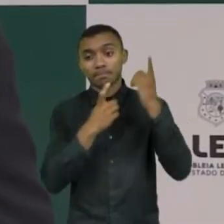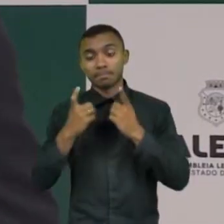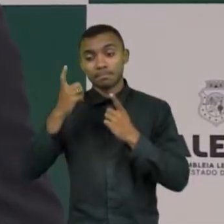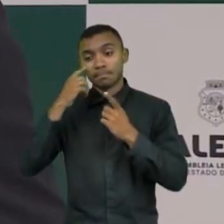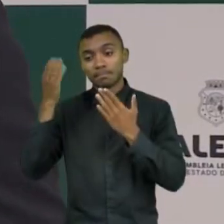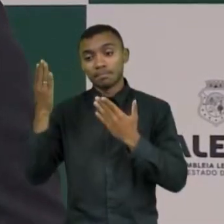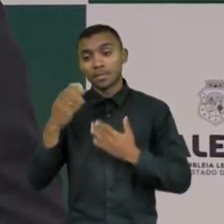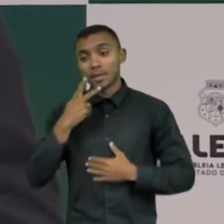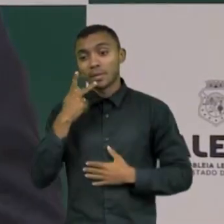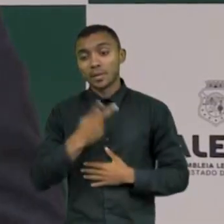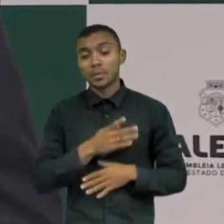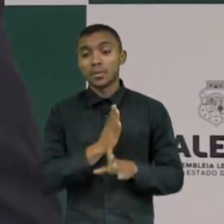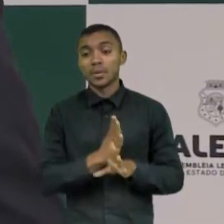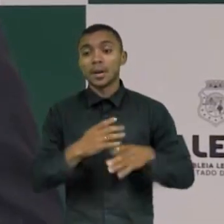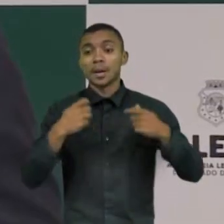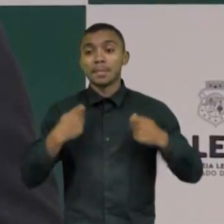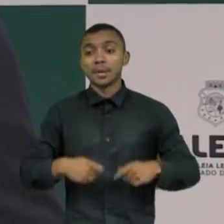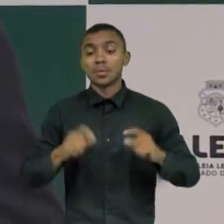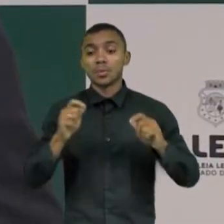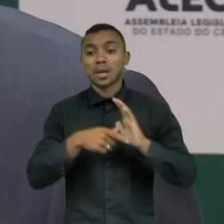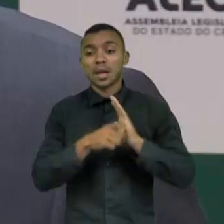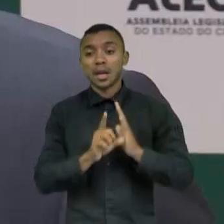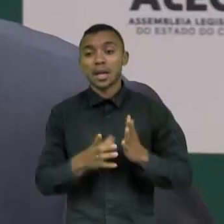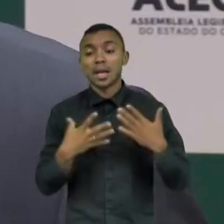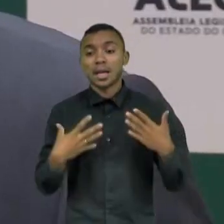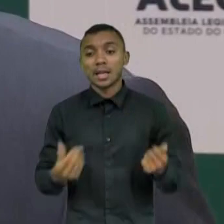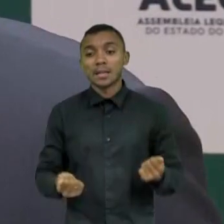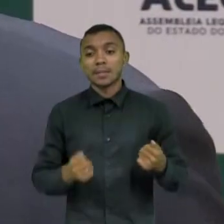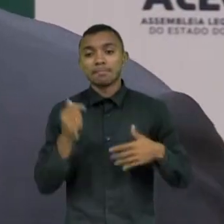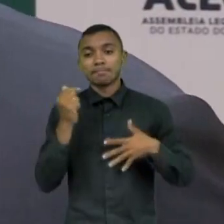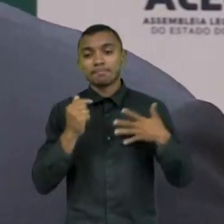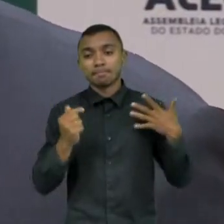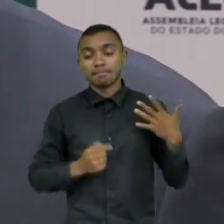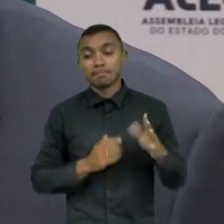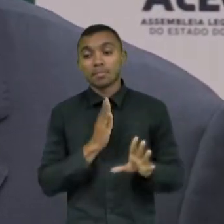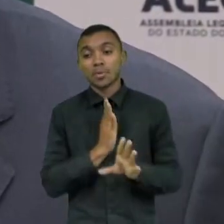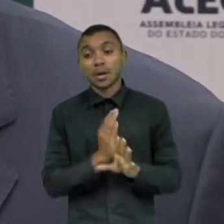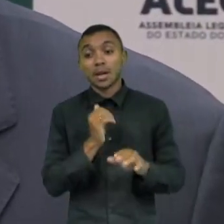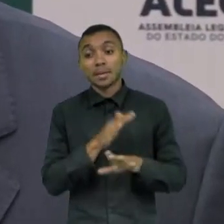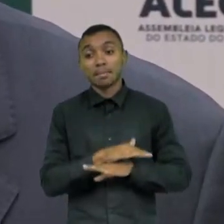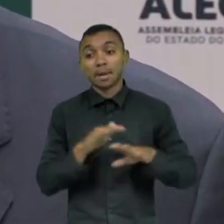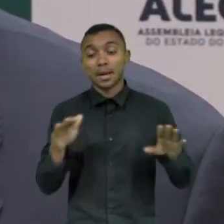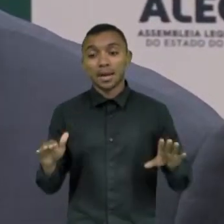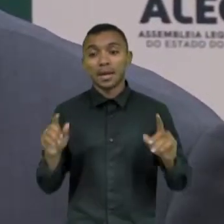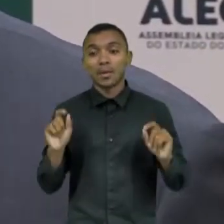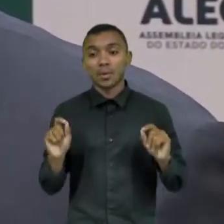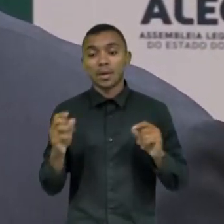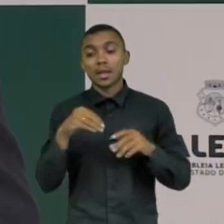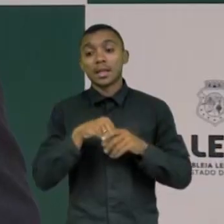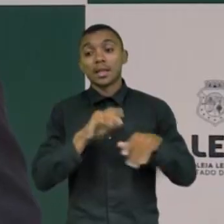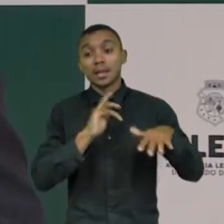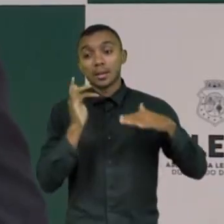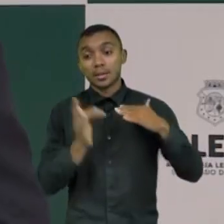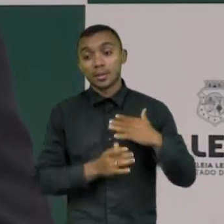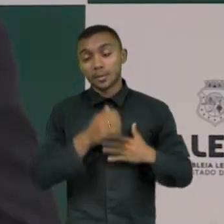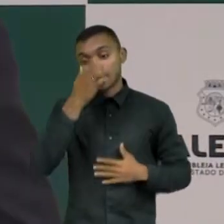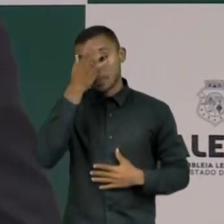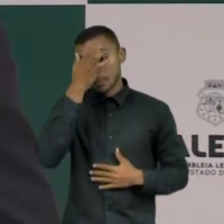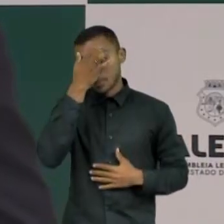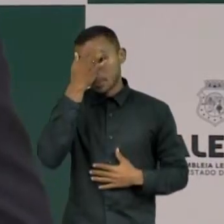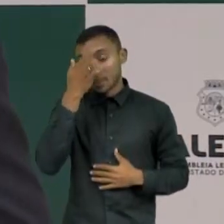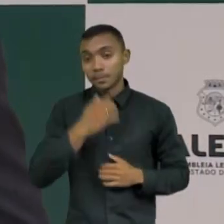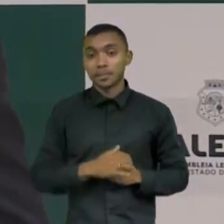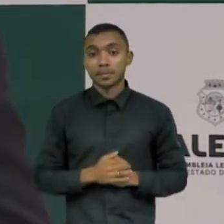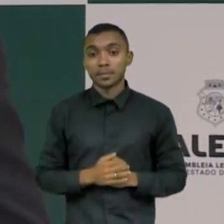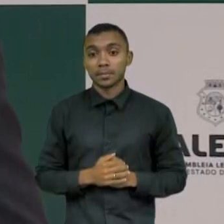é necessário a adoção de medidas para coibir esse tipo de ação nas redes sociais. É de se lamentar